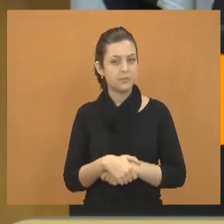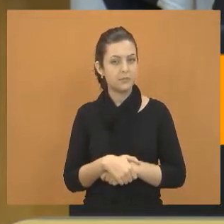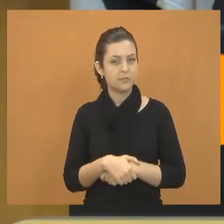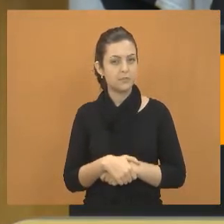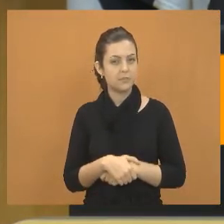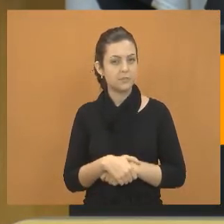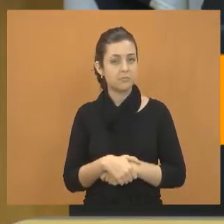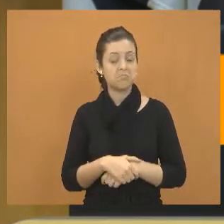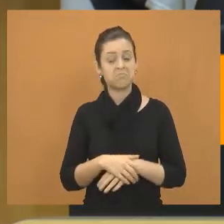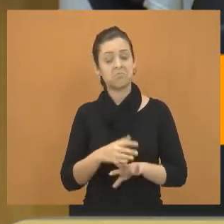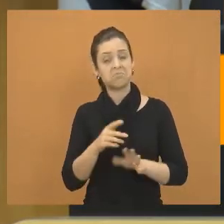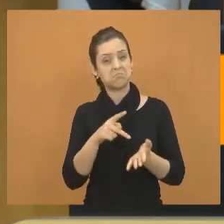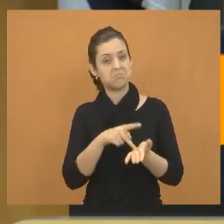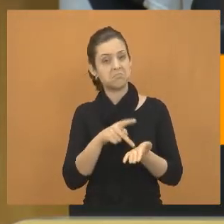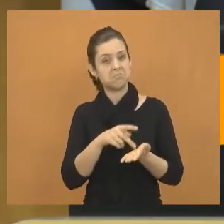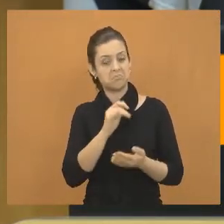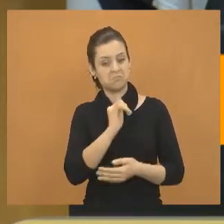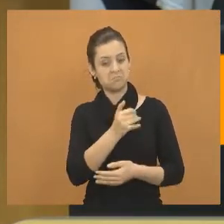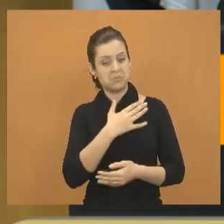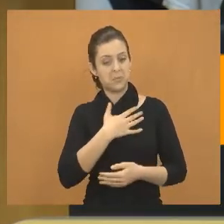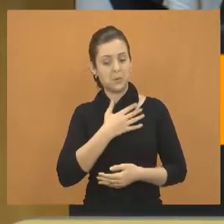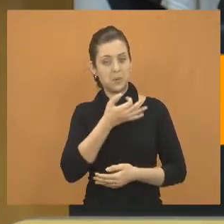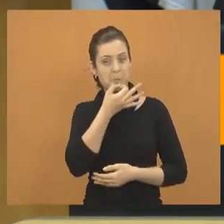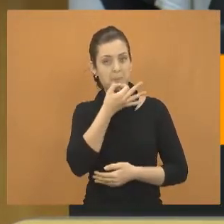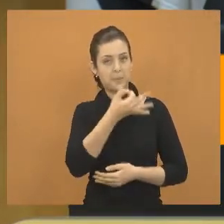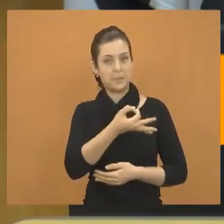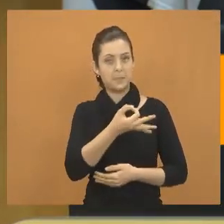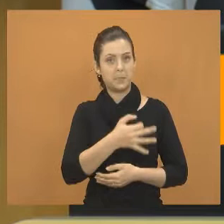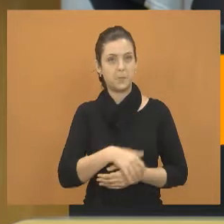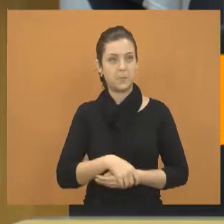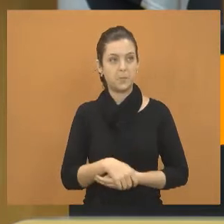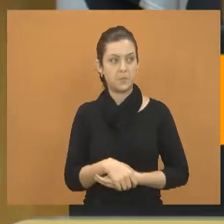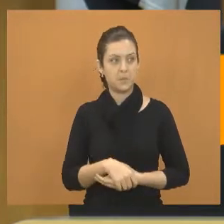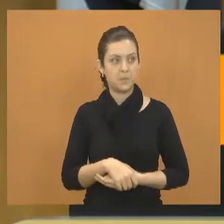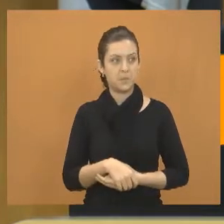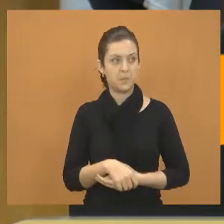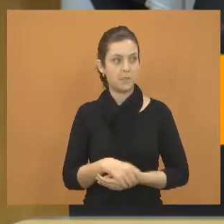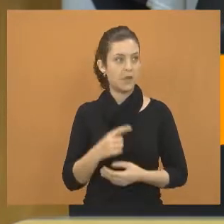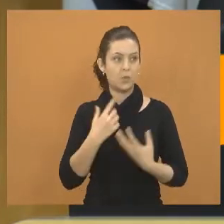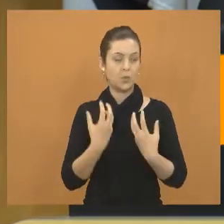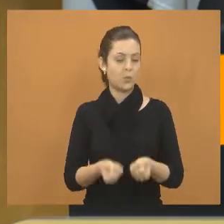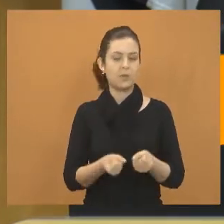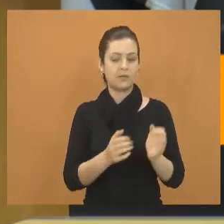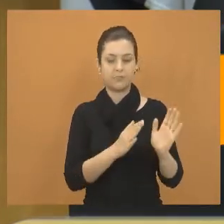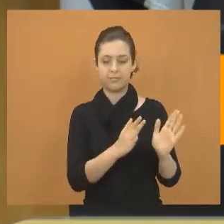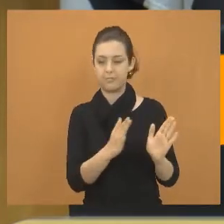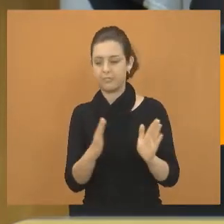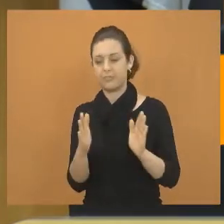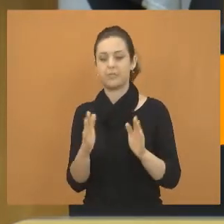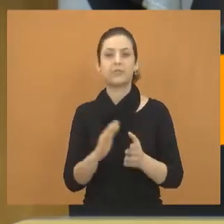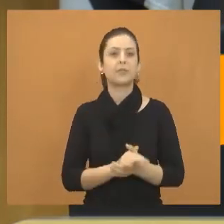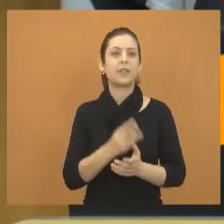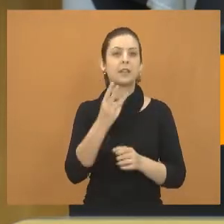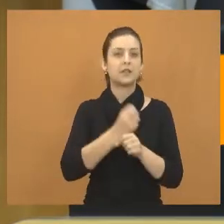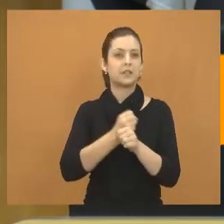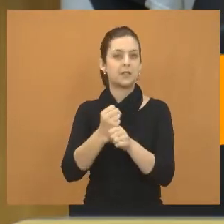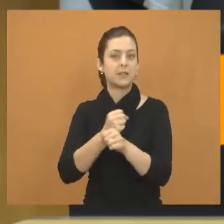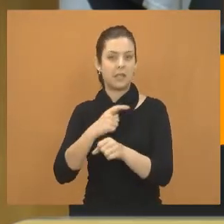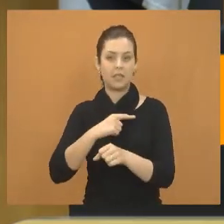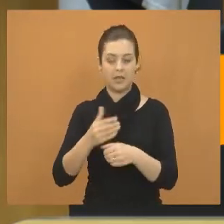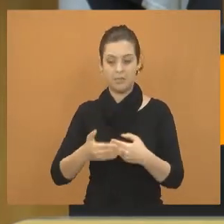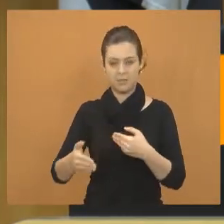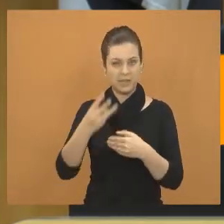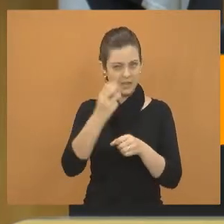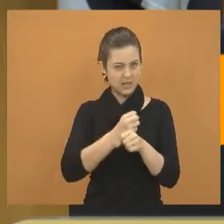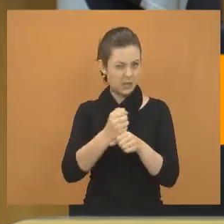eu vou ser sincero, meu posicionamento aqui nessa casa, eu não vou aceitar durante esses 3 anos que nós temos aí pela